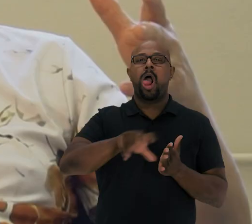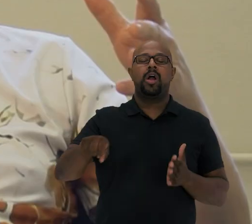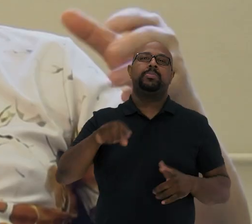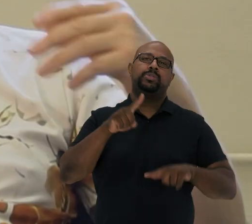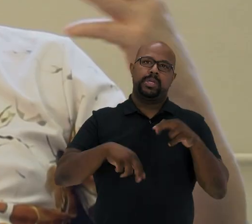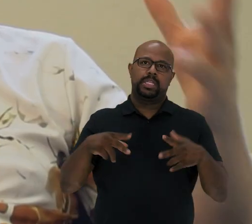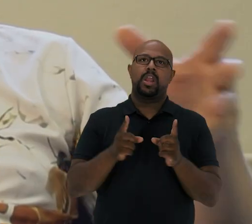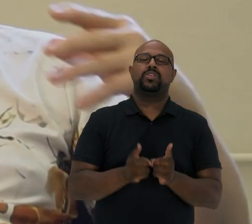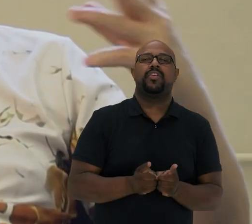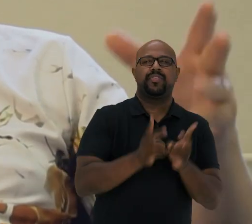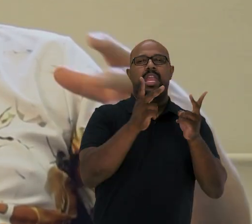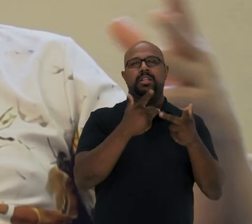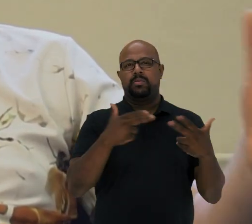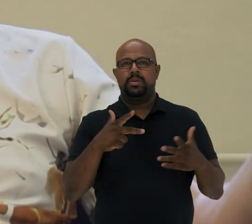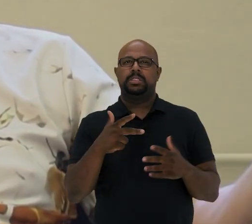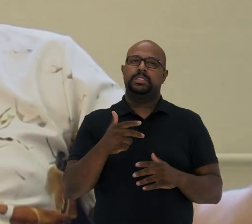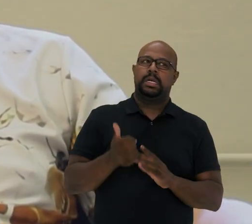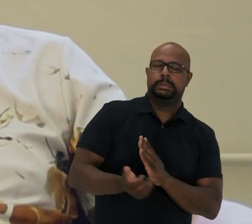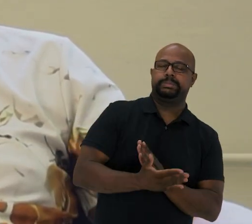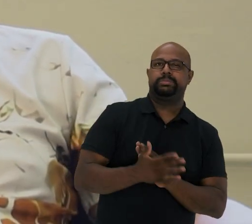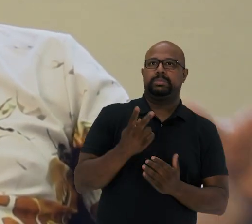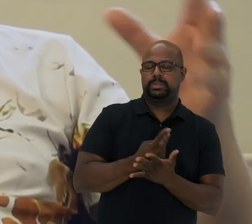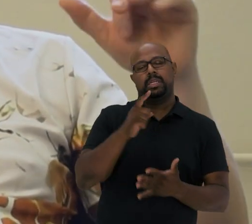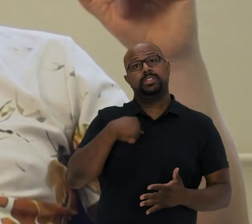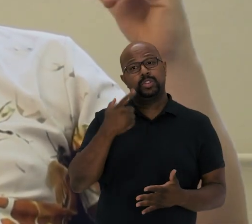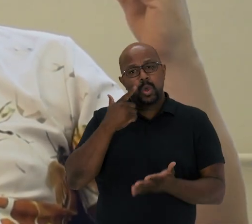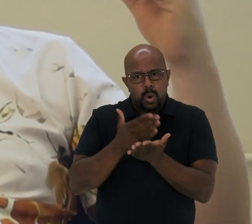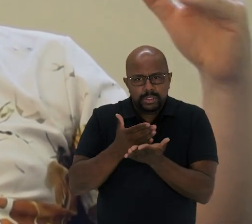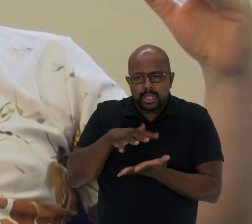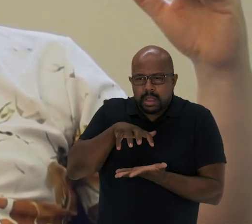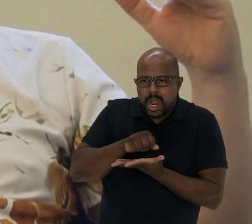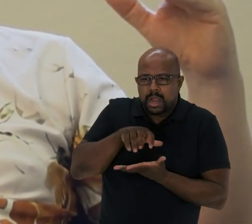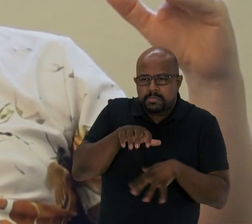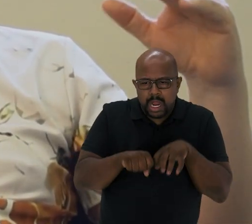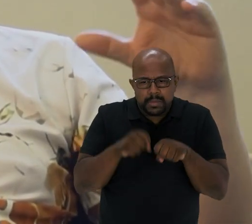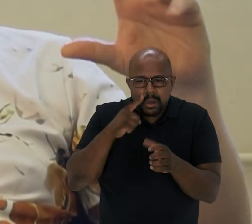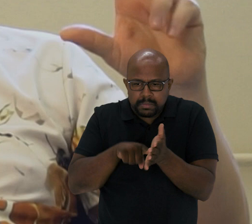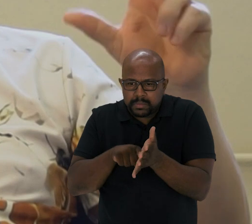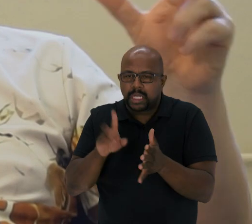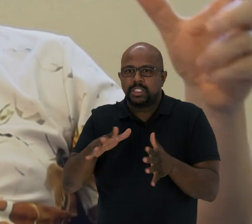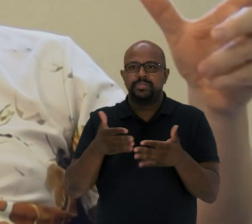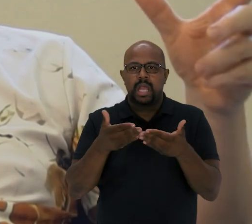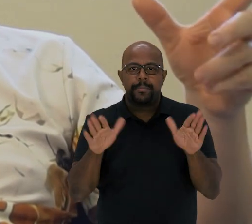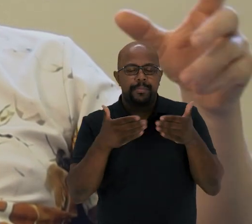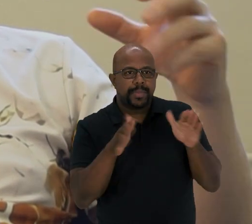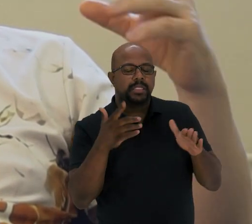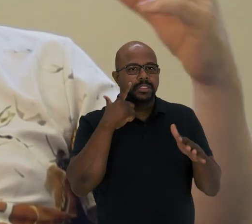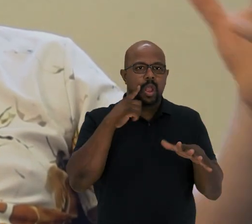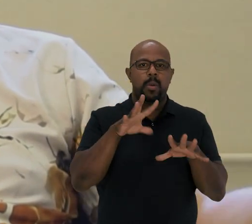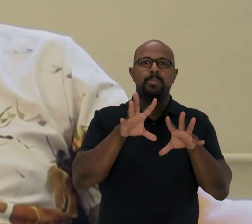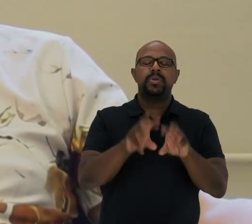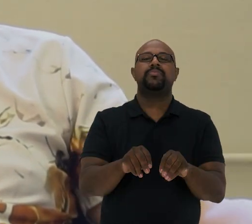roubo desse material, de venda, de tráfico, enfim, era o que acontecia. E a gente começou a mapear aquelas jazidas que tinham sido abertas e tinham